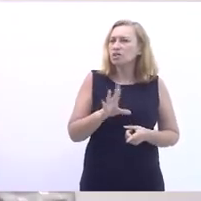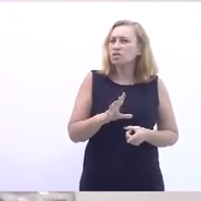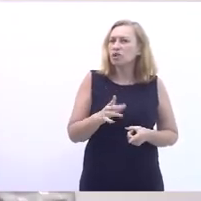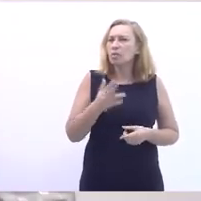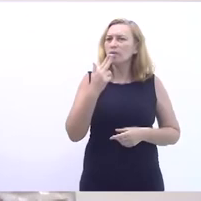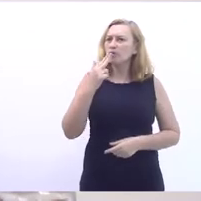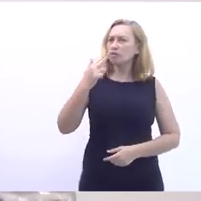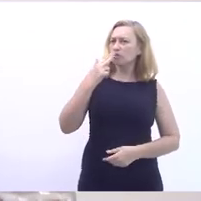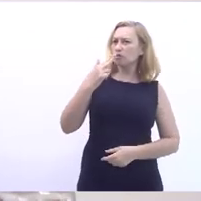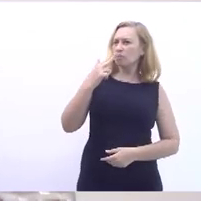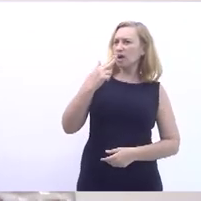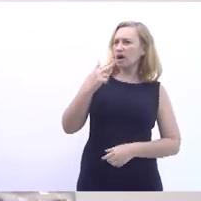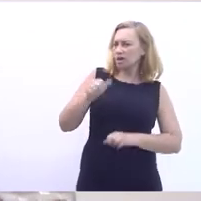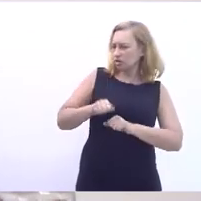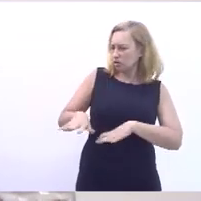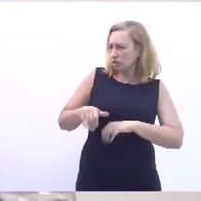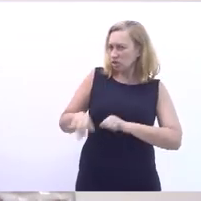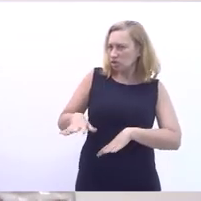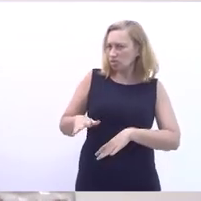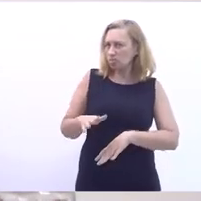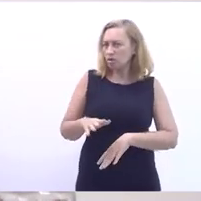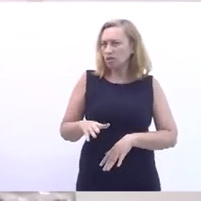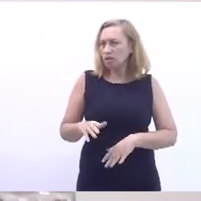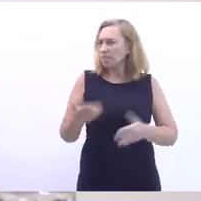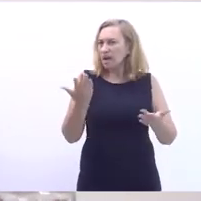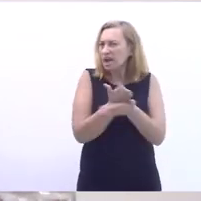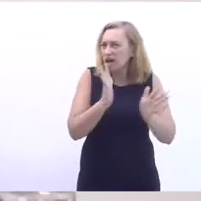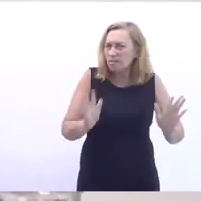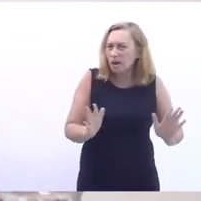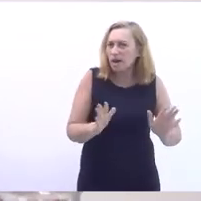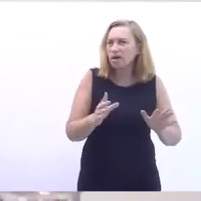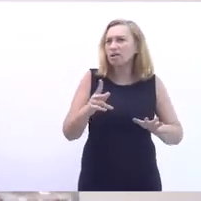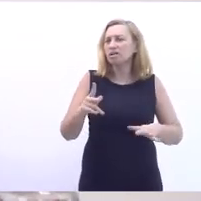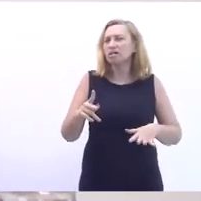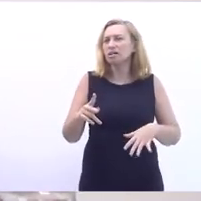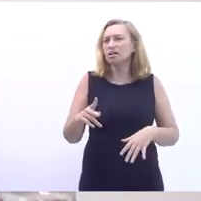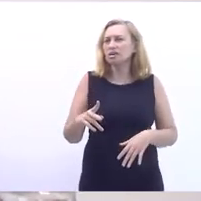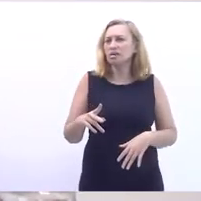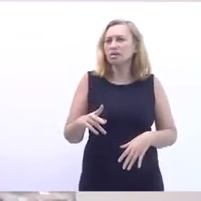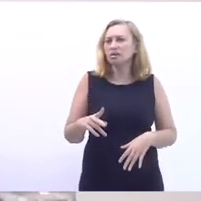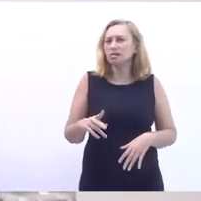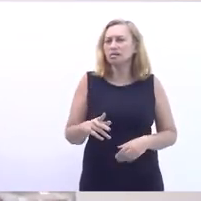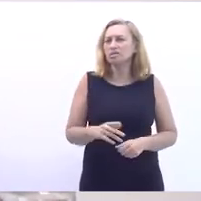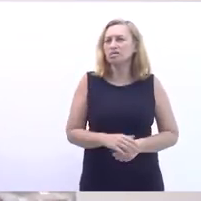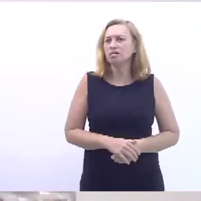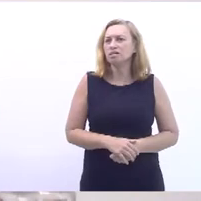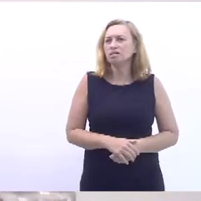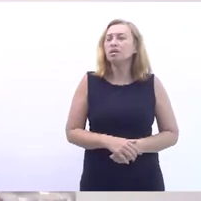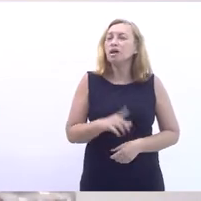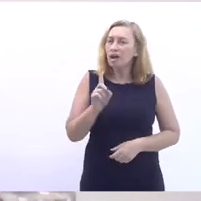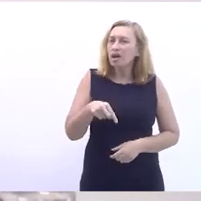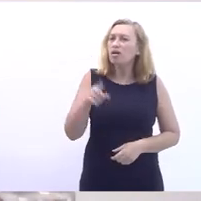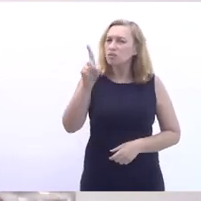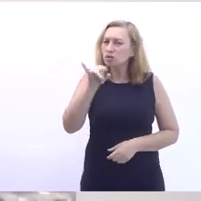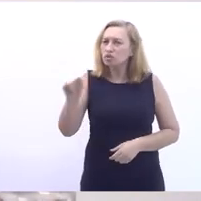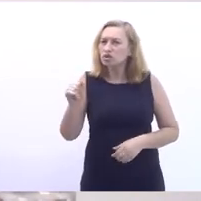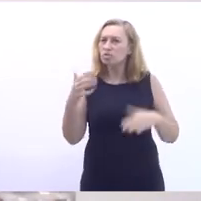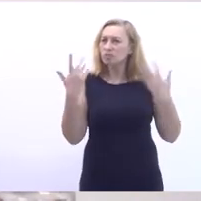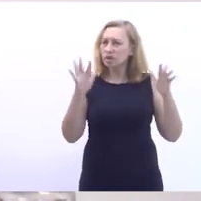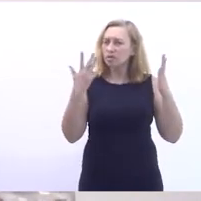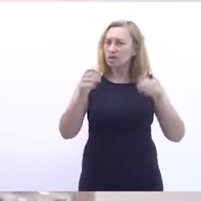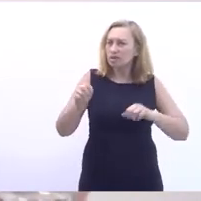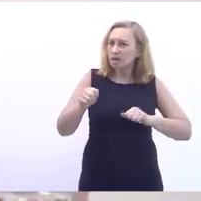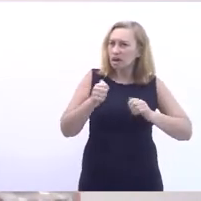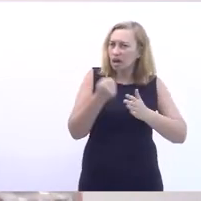pra fumar que nós marchamos né que eu falei aqui é para acabar com essa política de extermínio mas também é um dia para Celebrar